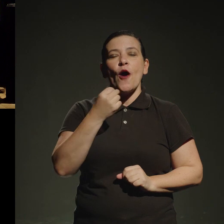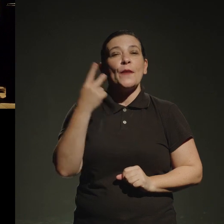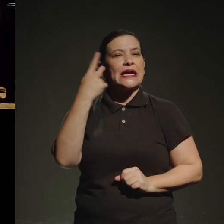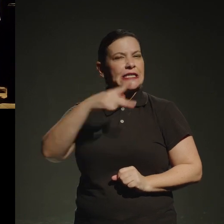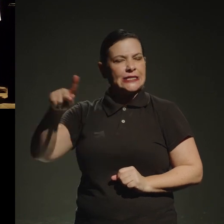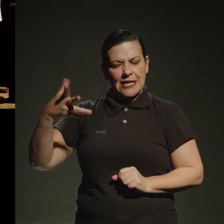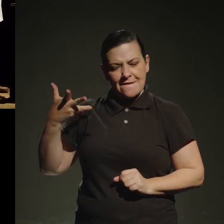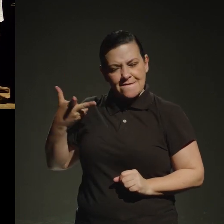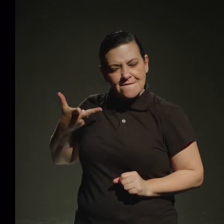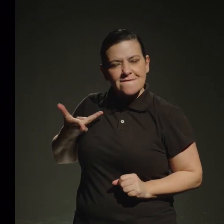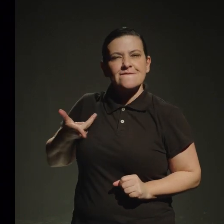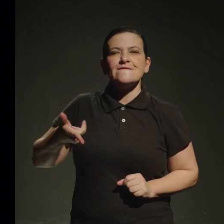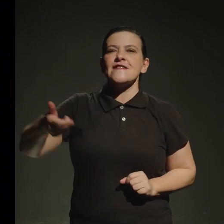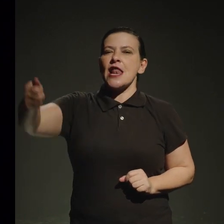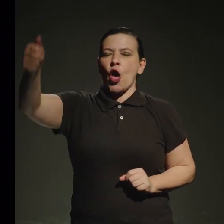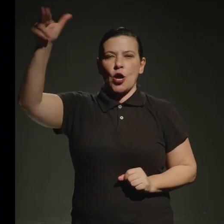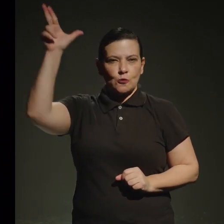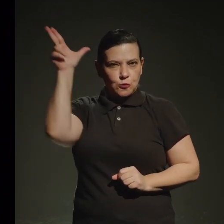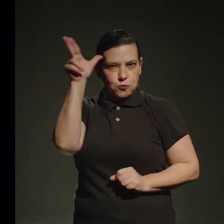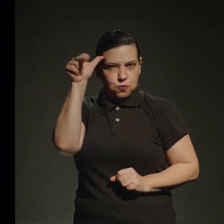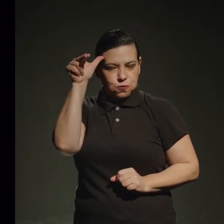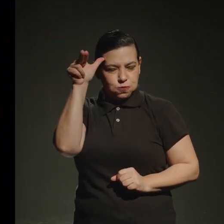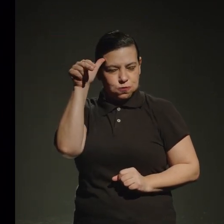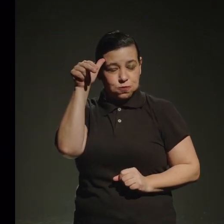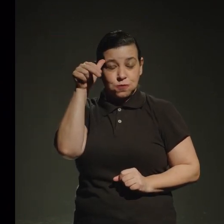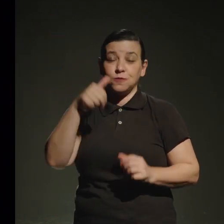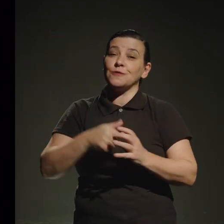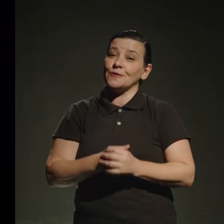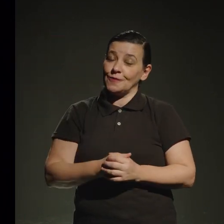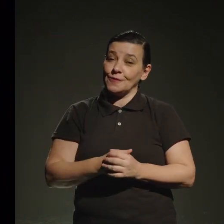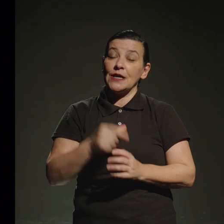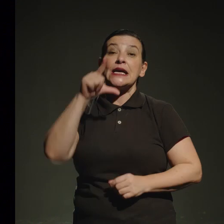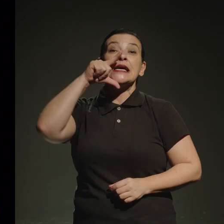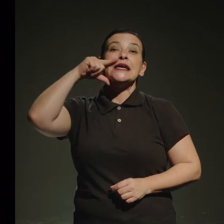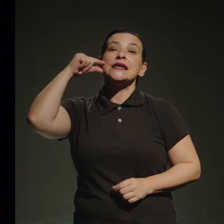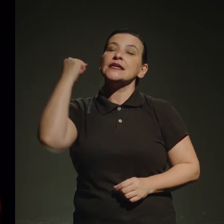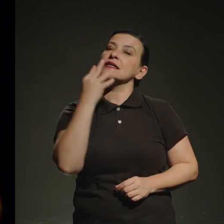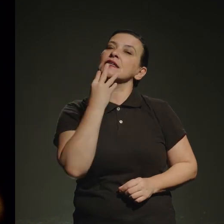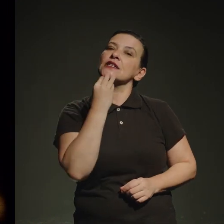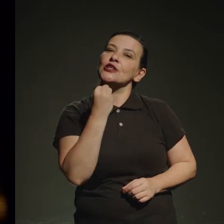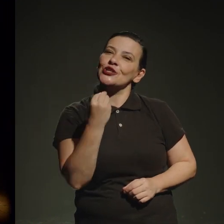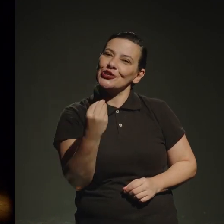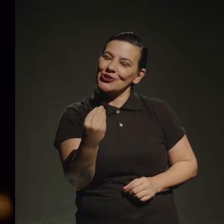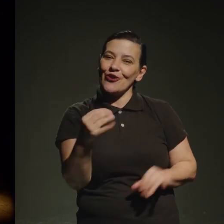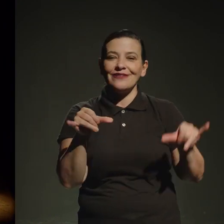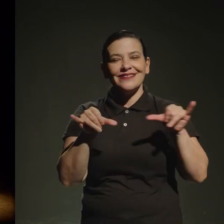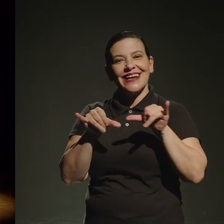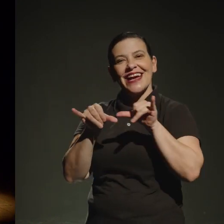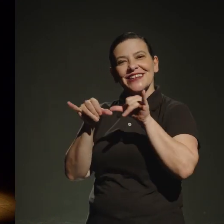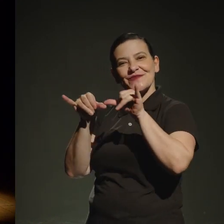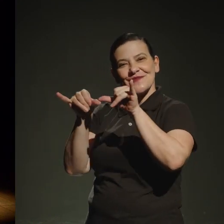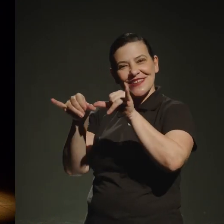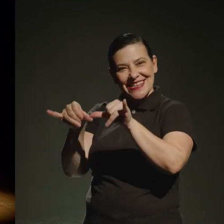Poderia chamar-te Pégaso, como o corcel alado do herói Belerofonte, ou talvez Bucéfalo para render homenagem à